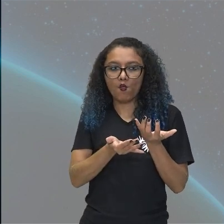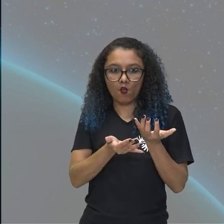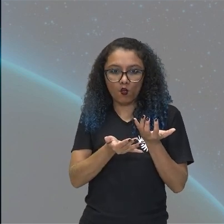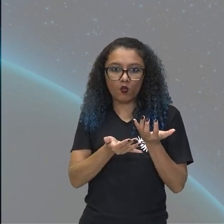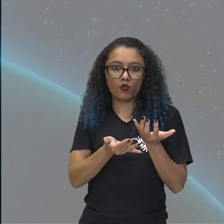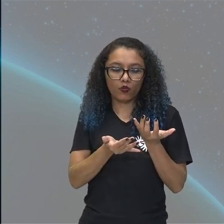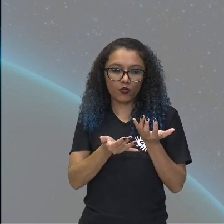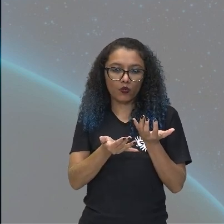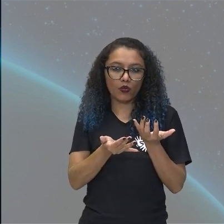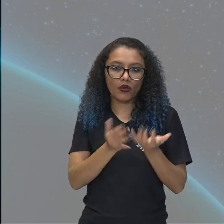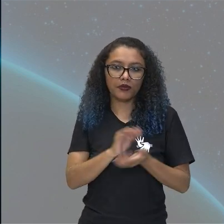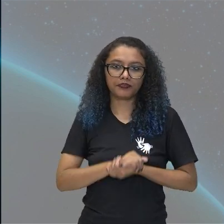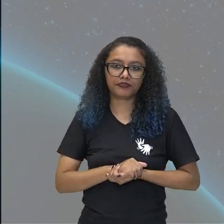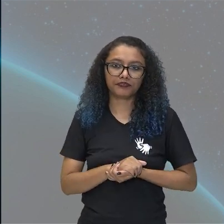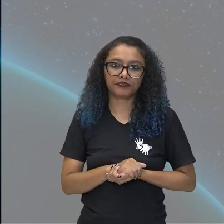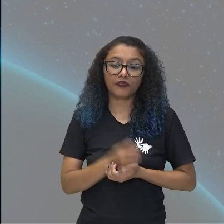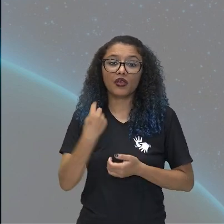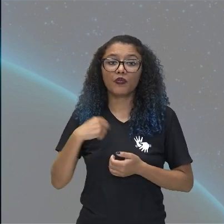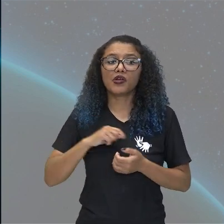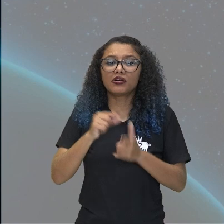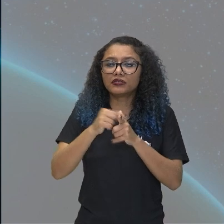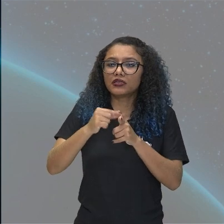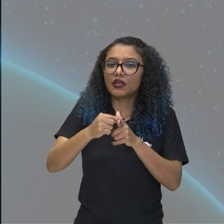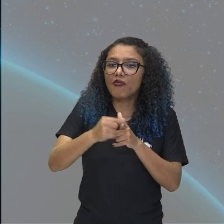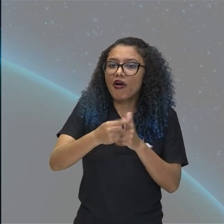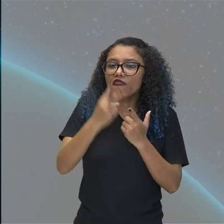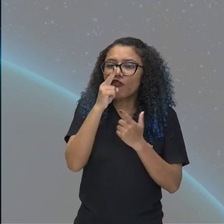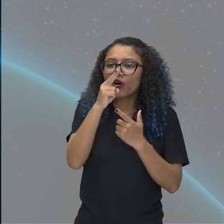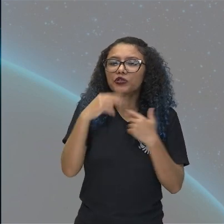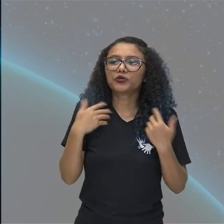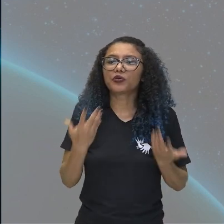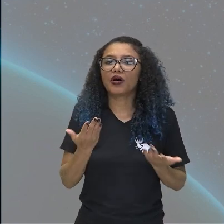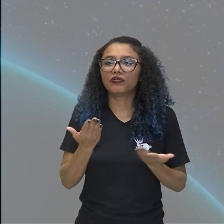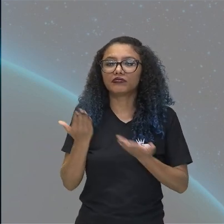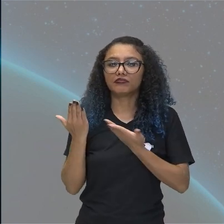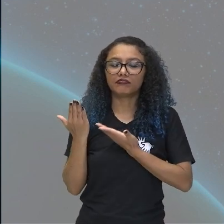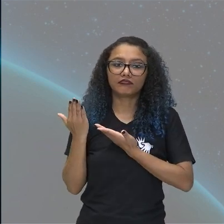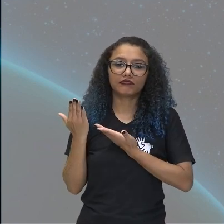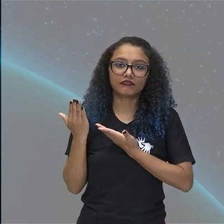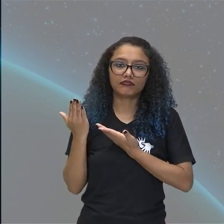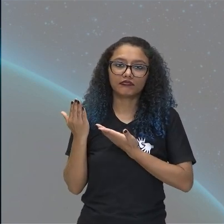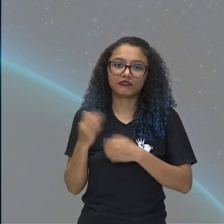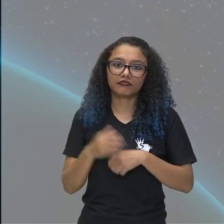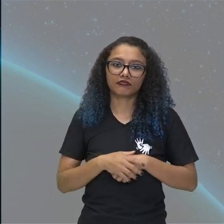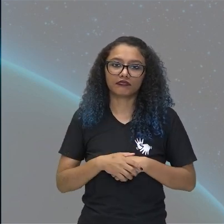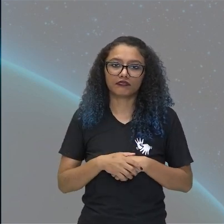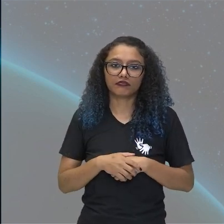No espanhol, né, nós vamos ter aqui a palavra